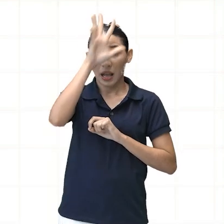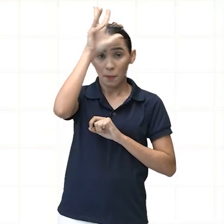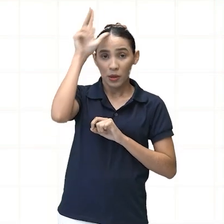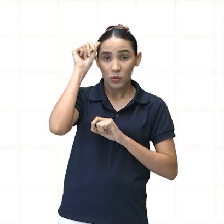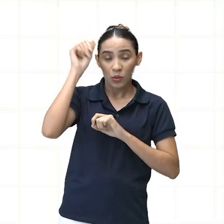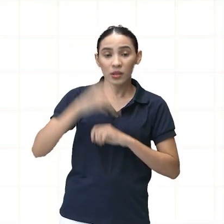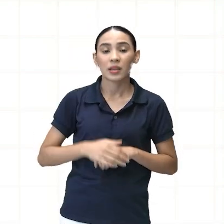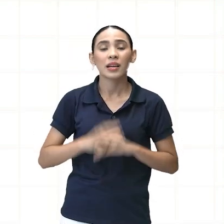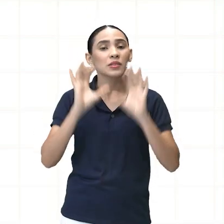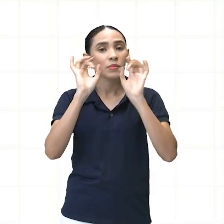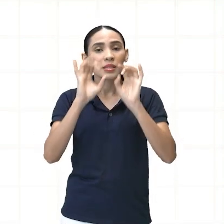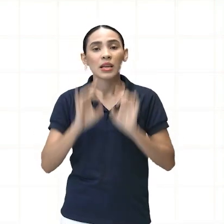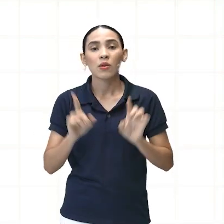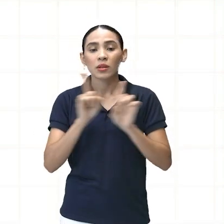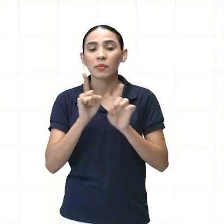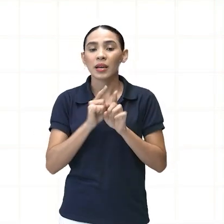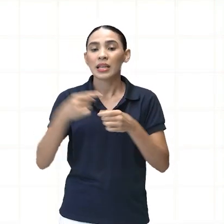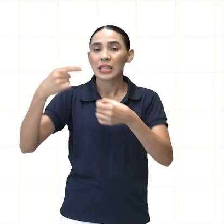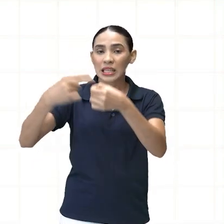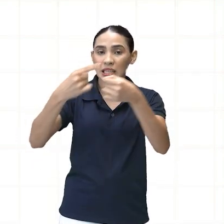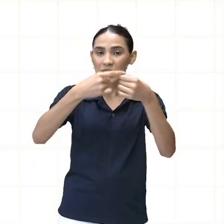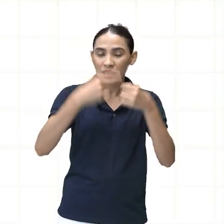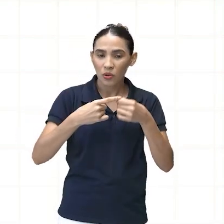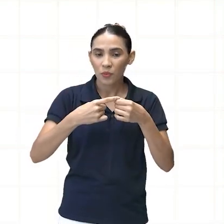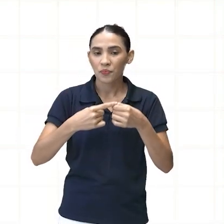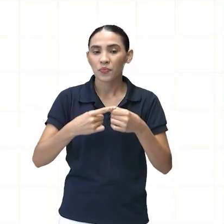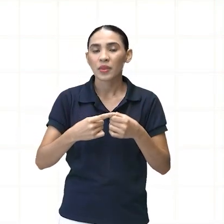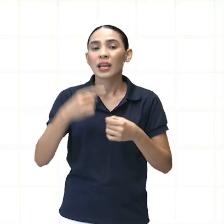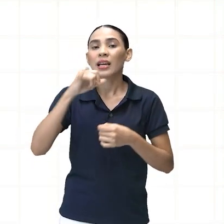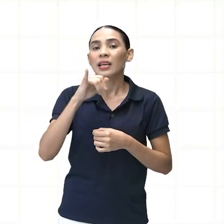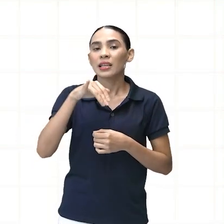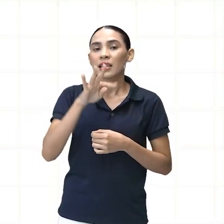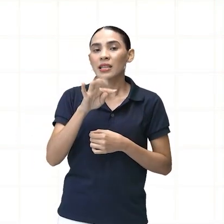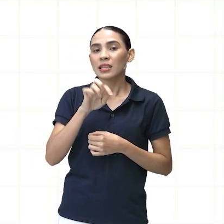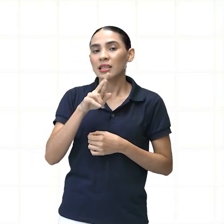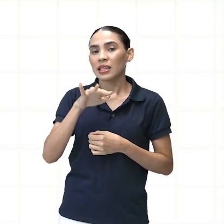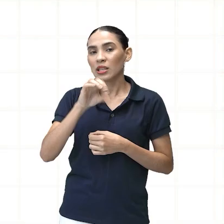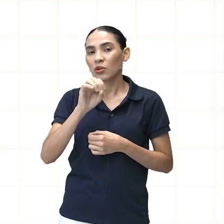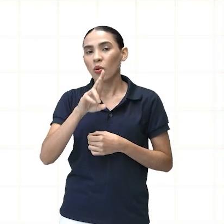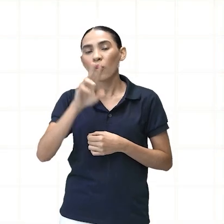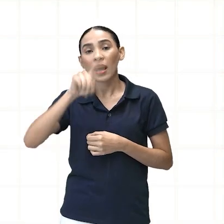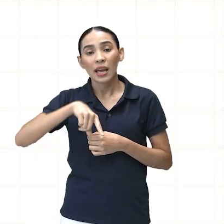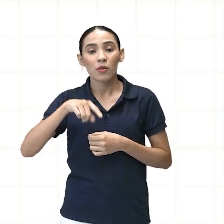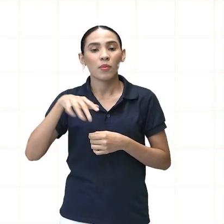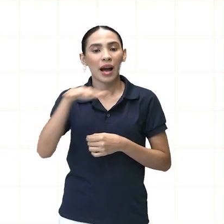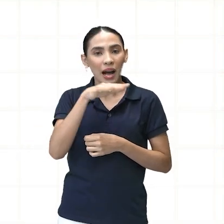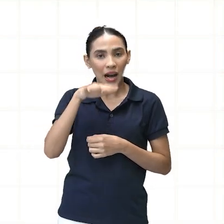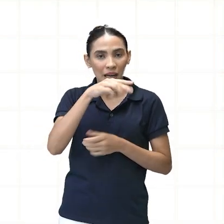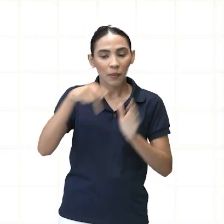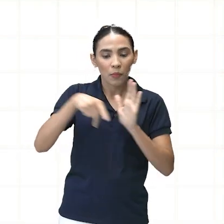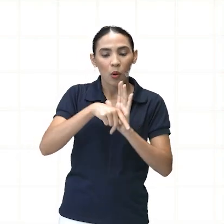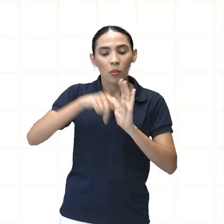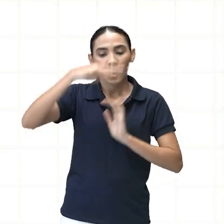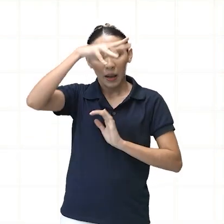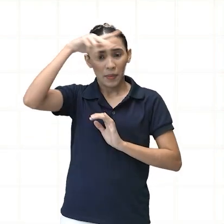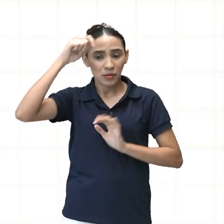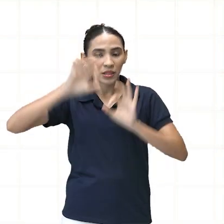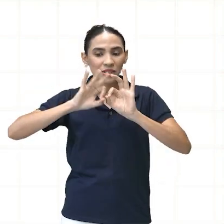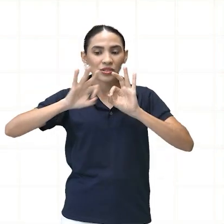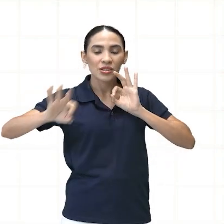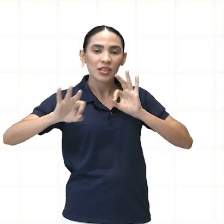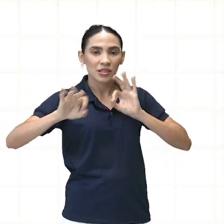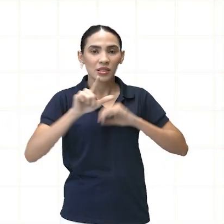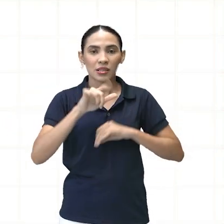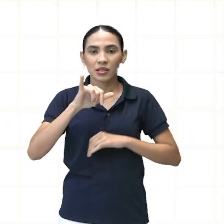amazônica, e em especial no seu interior. Quando a gente fala interior, nós estamos falando de uma região da Amazônia que está mais distante ali